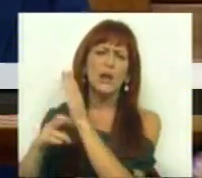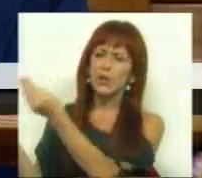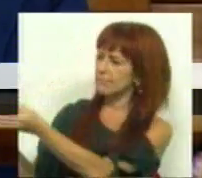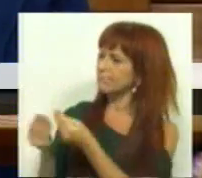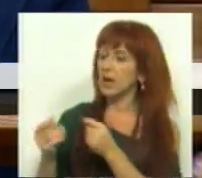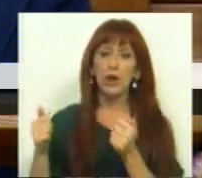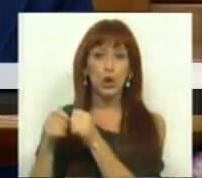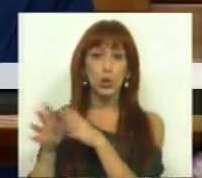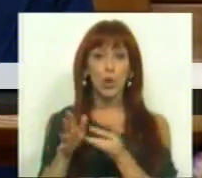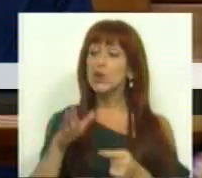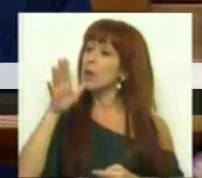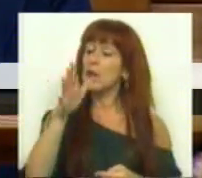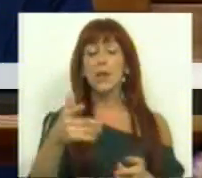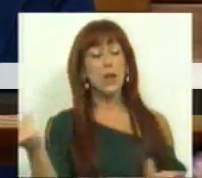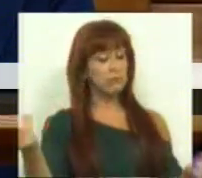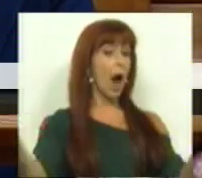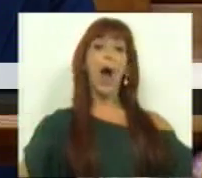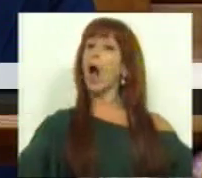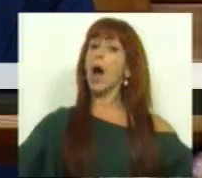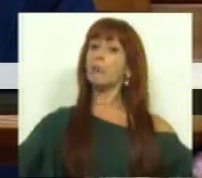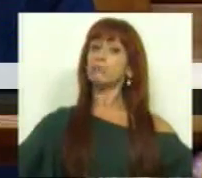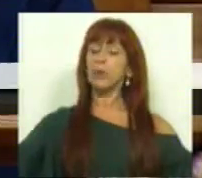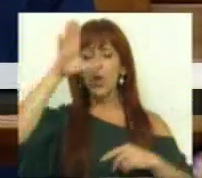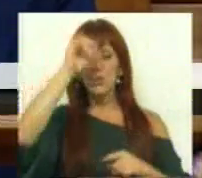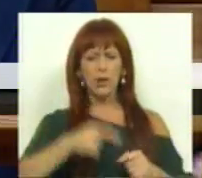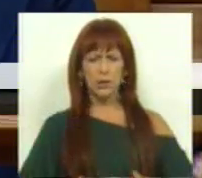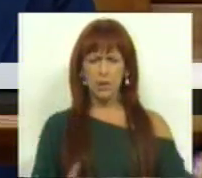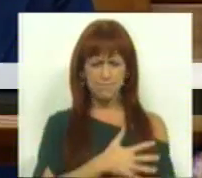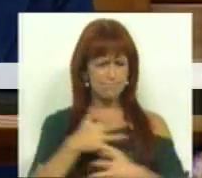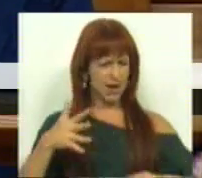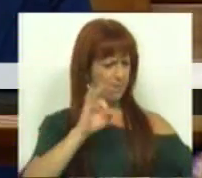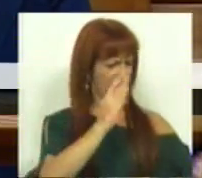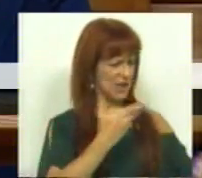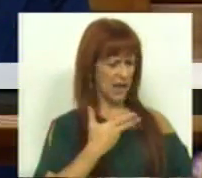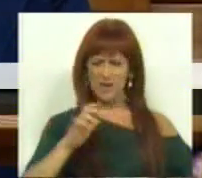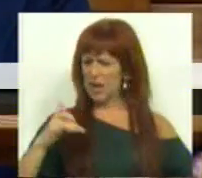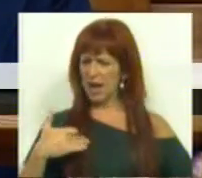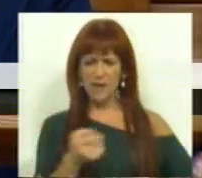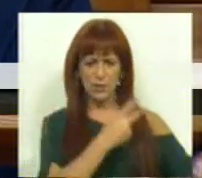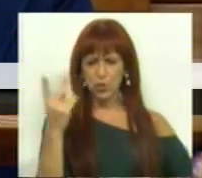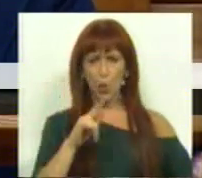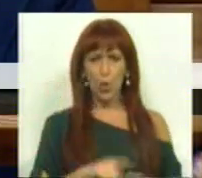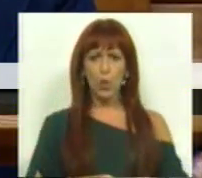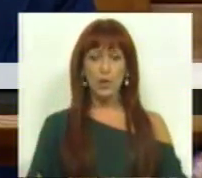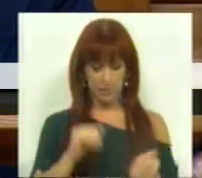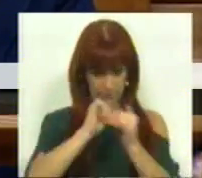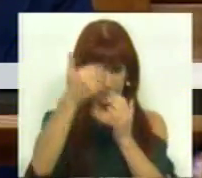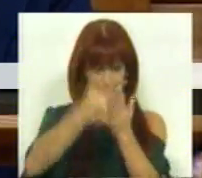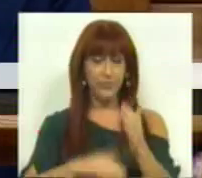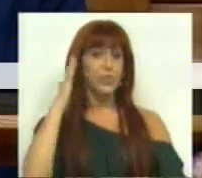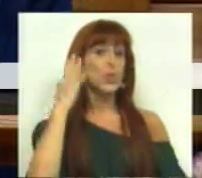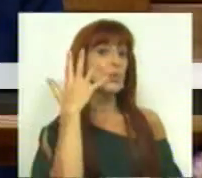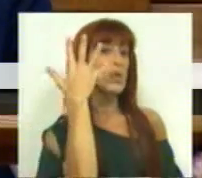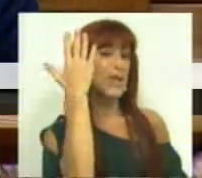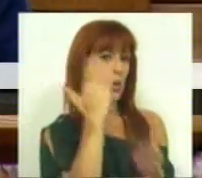e lá foram todos dizer ao que vêm. O Governo em peso, PSD e CDS, está no documento, página